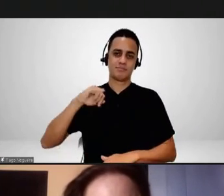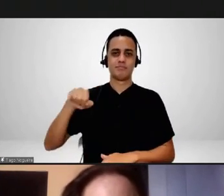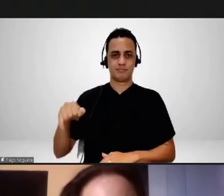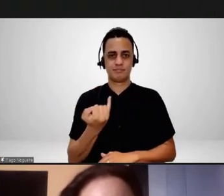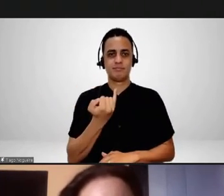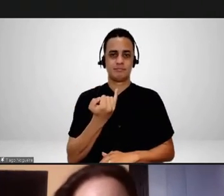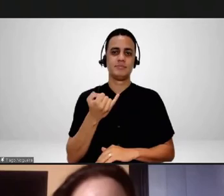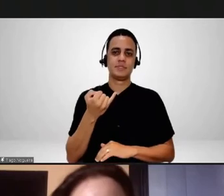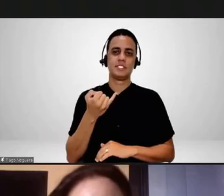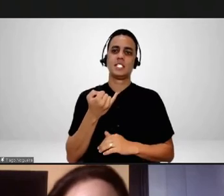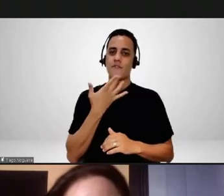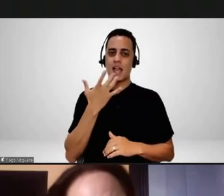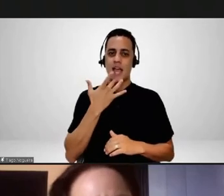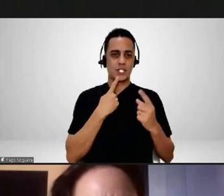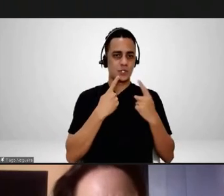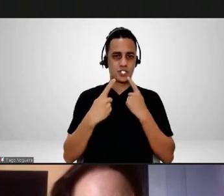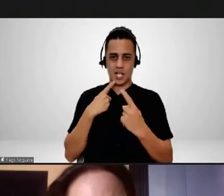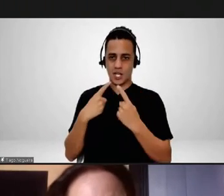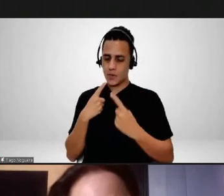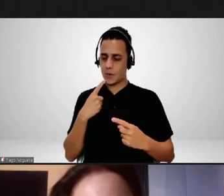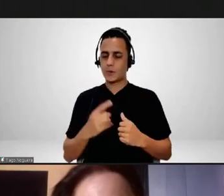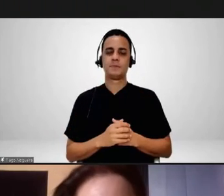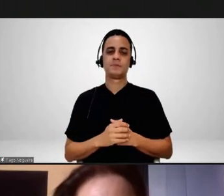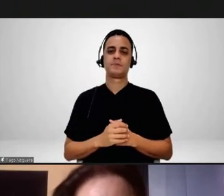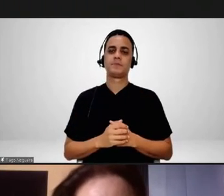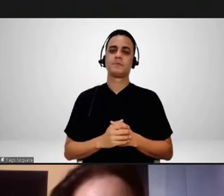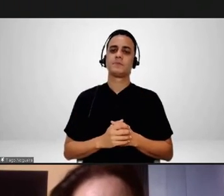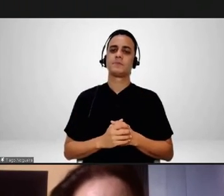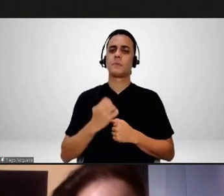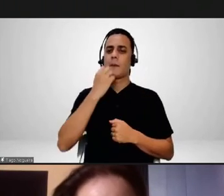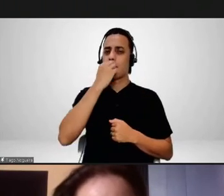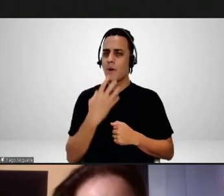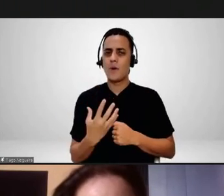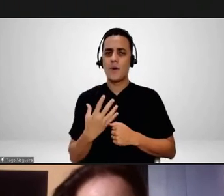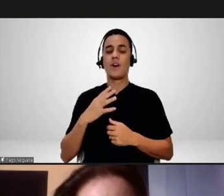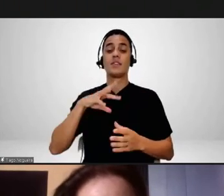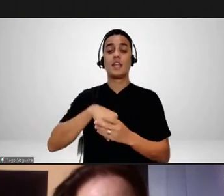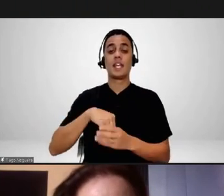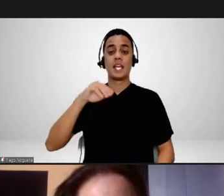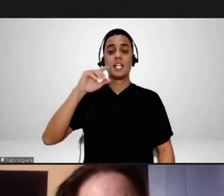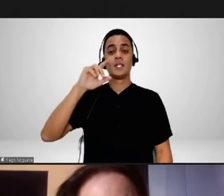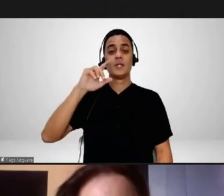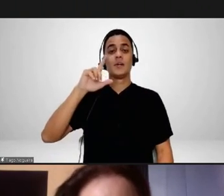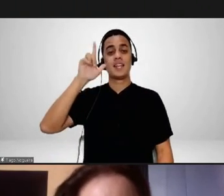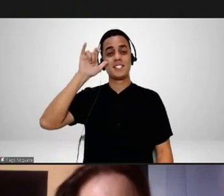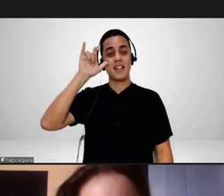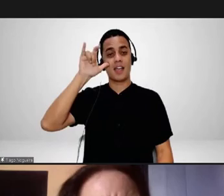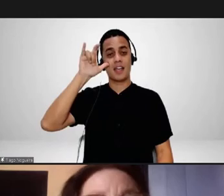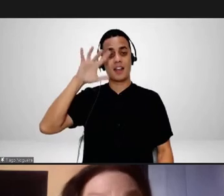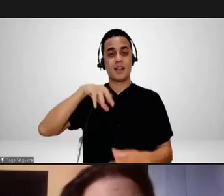facilita muito o diálogo, tem sido muito atuante dentro do Instagram, AGAP, ok?